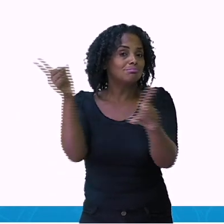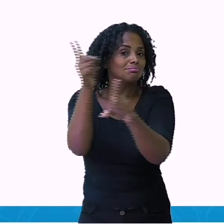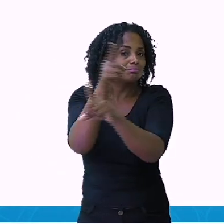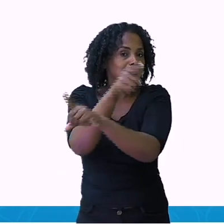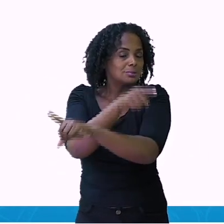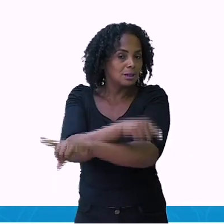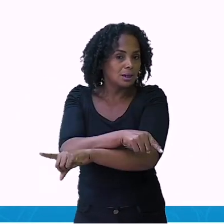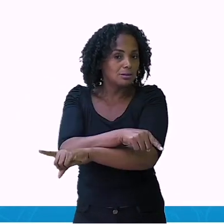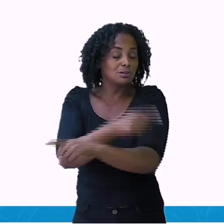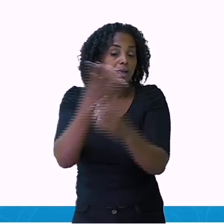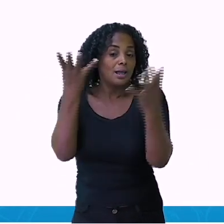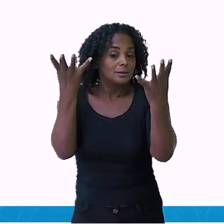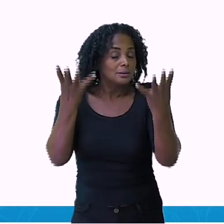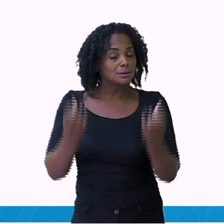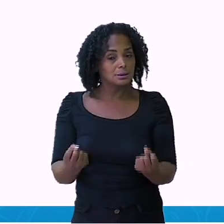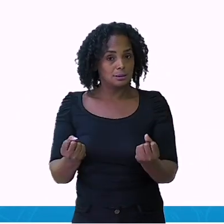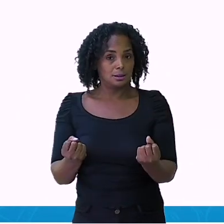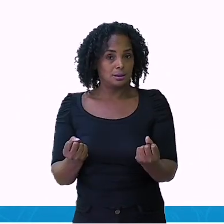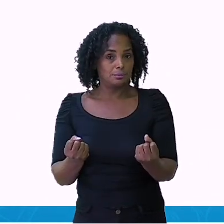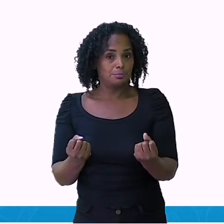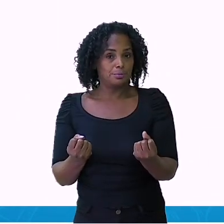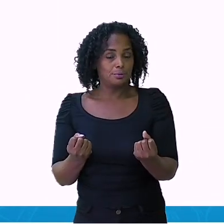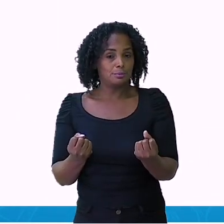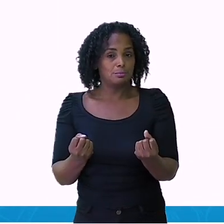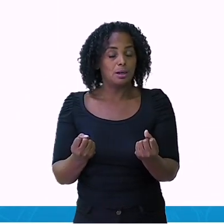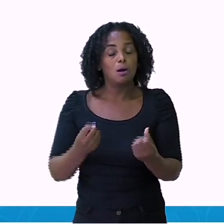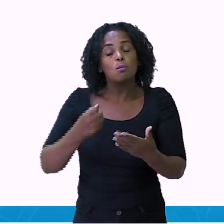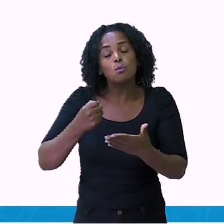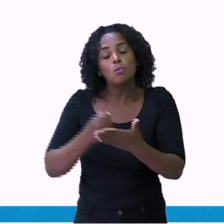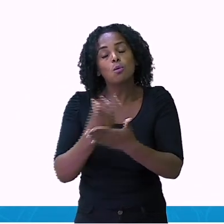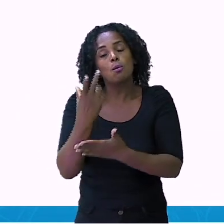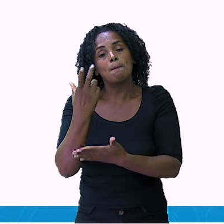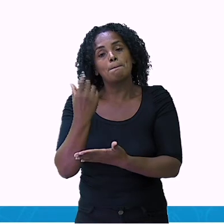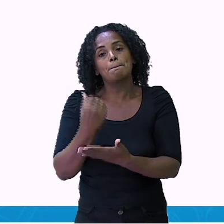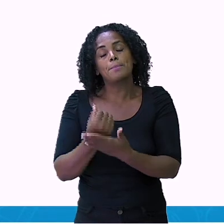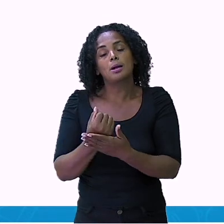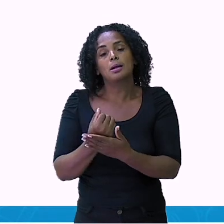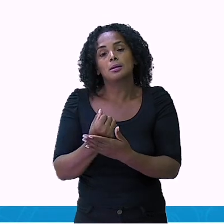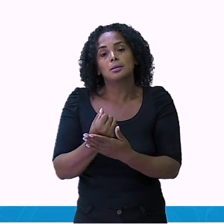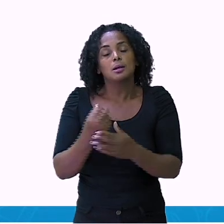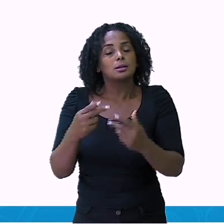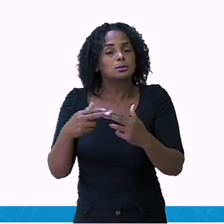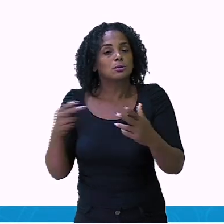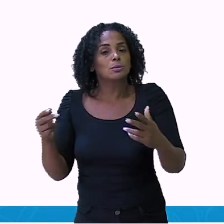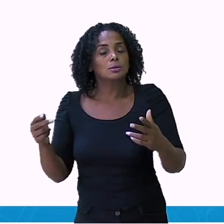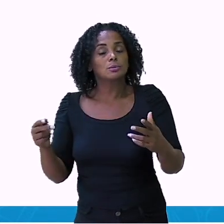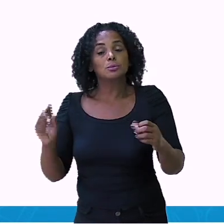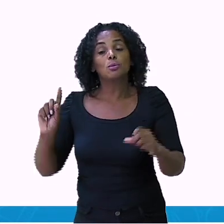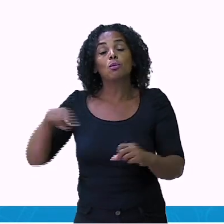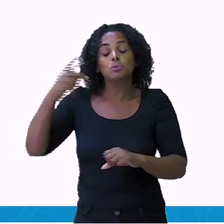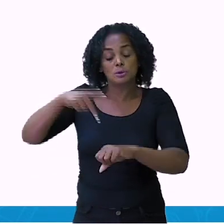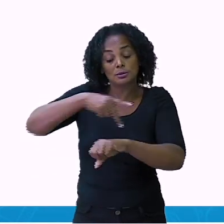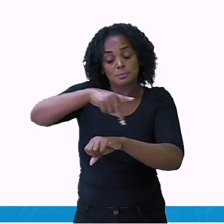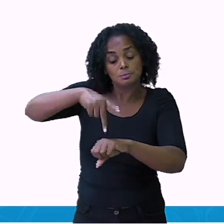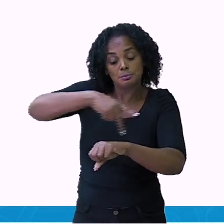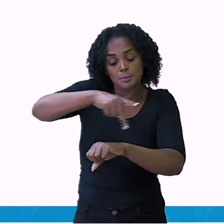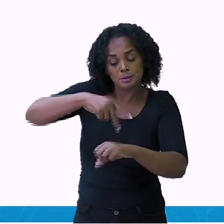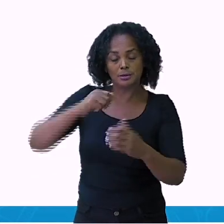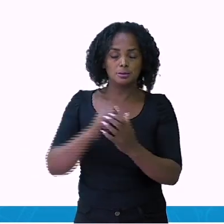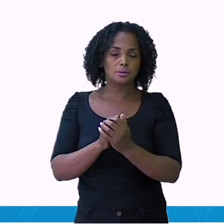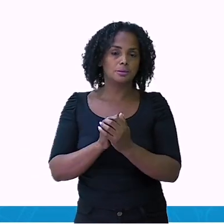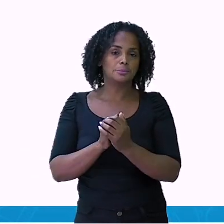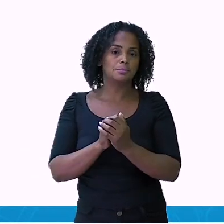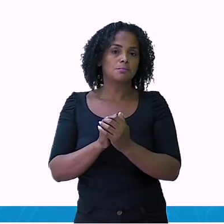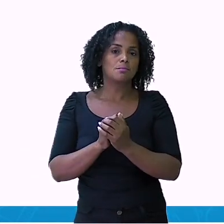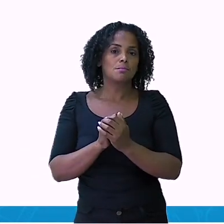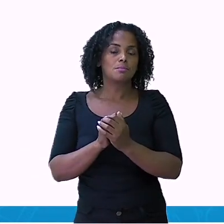gente recebe ou compra esses produtos ou serviços de outros países. Ó, a